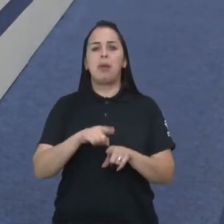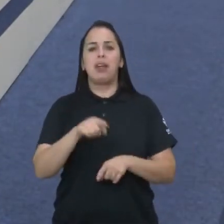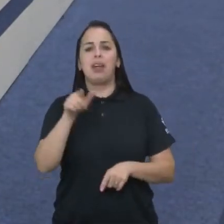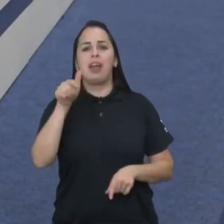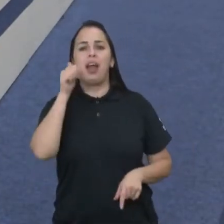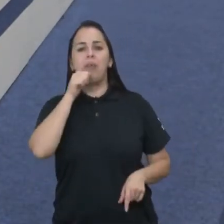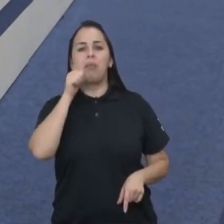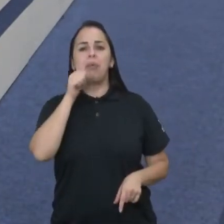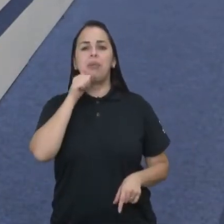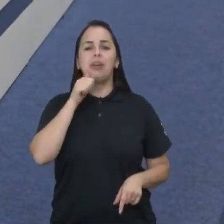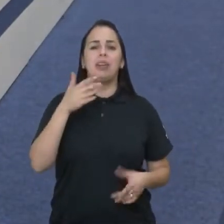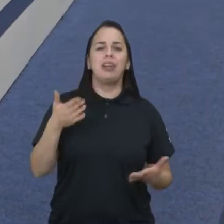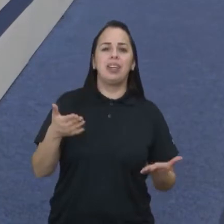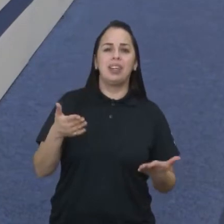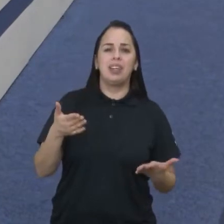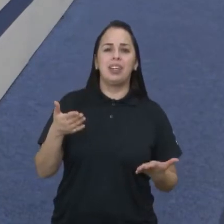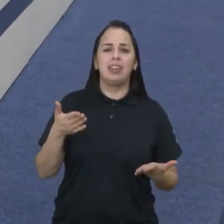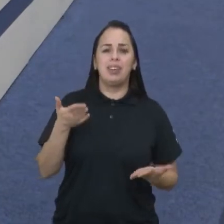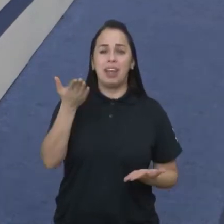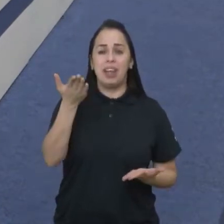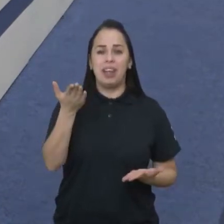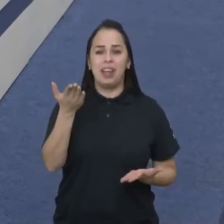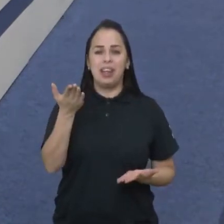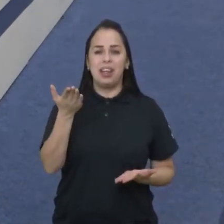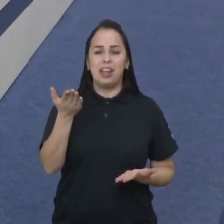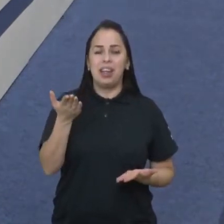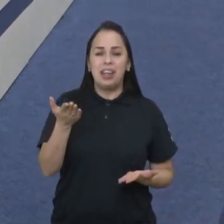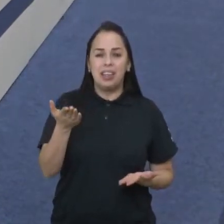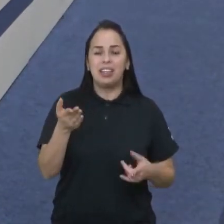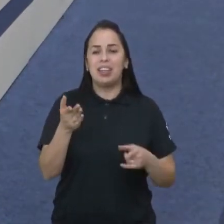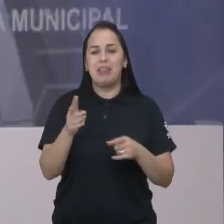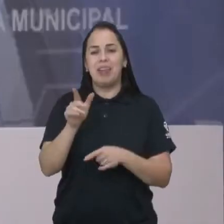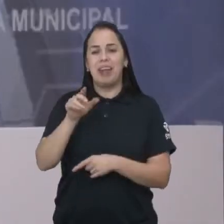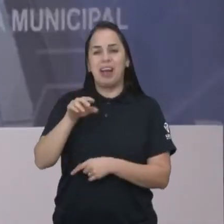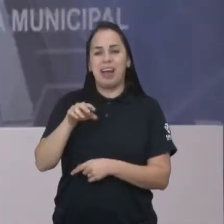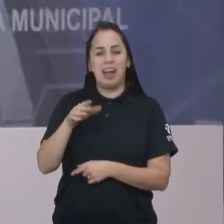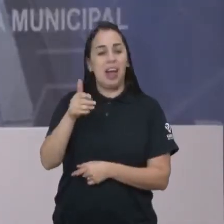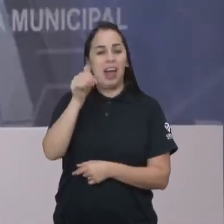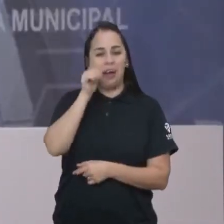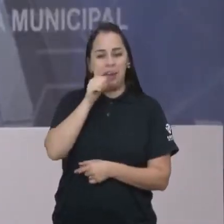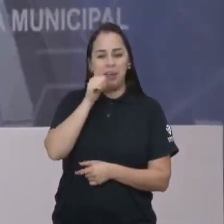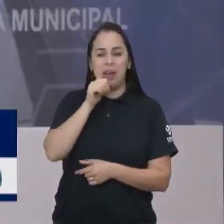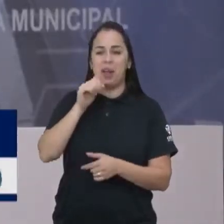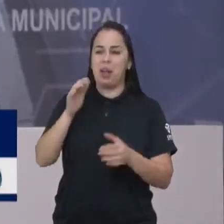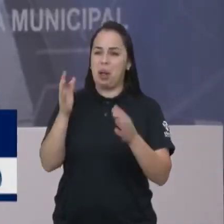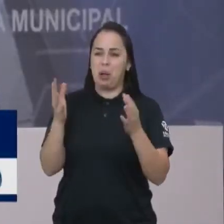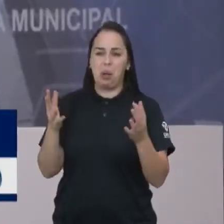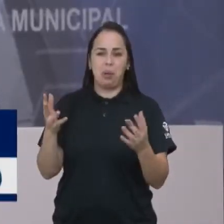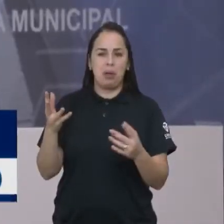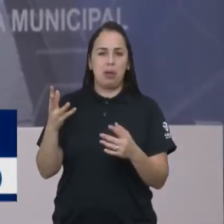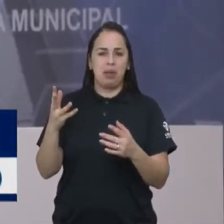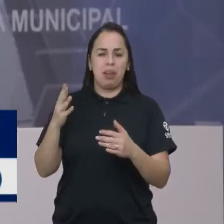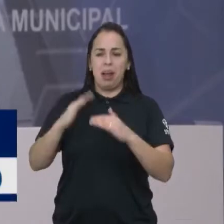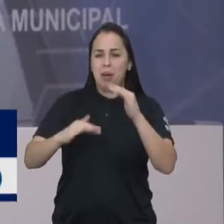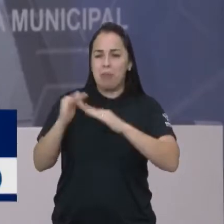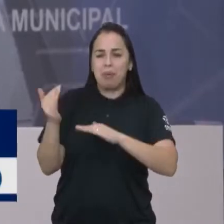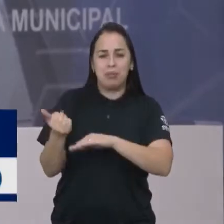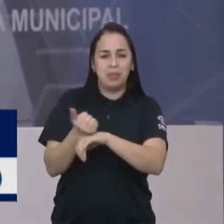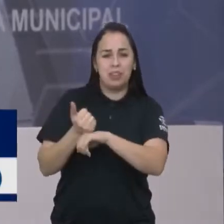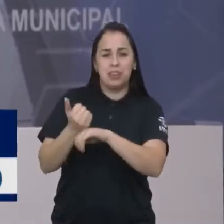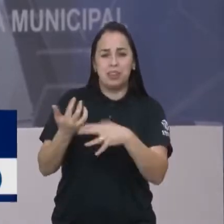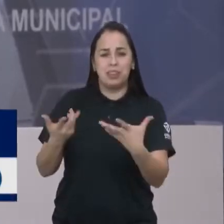uma procuradora fantástica, que a graça de pessoa, com uma competência enorme. O doutor Ronaldo, que está